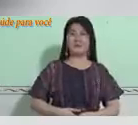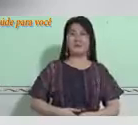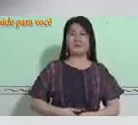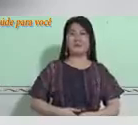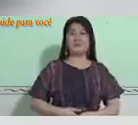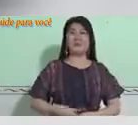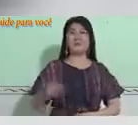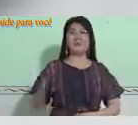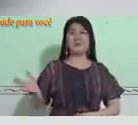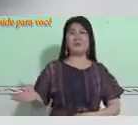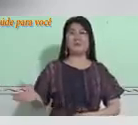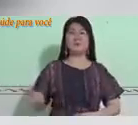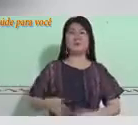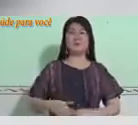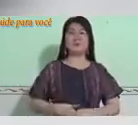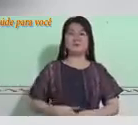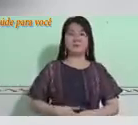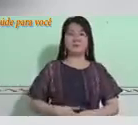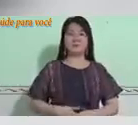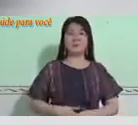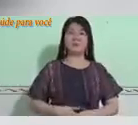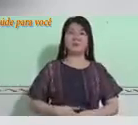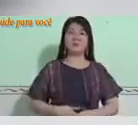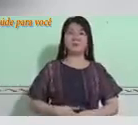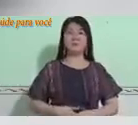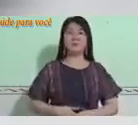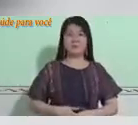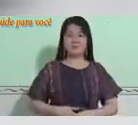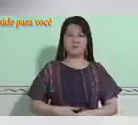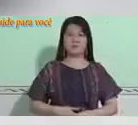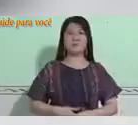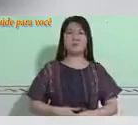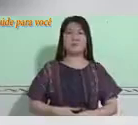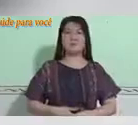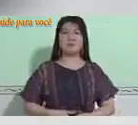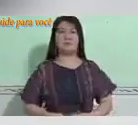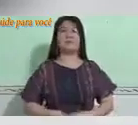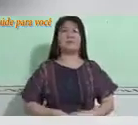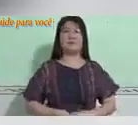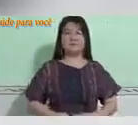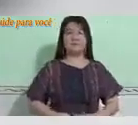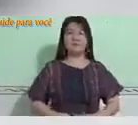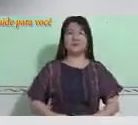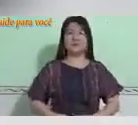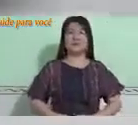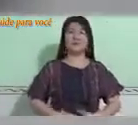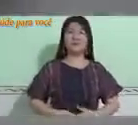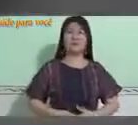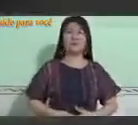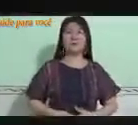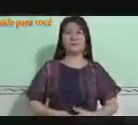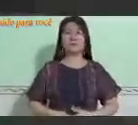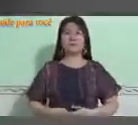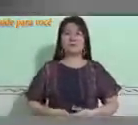HIDROCEL é um hidrocele caracterizado pelo crescimento de uma bolsa preenchida por líquido dentro do escroto, ao lado do